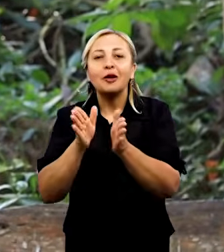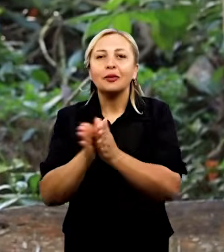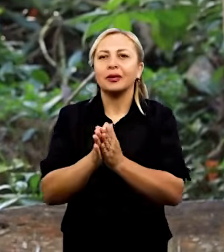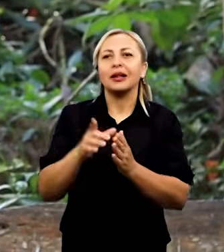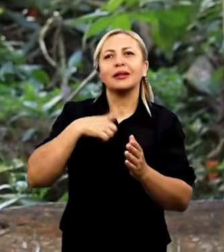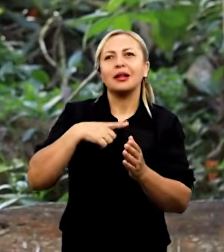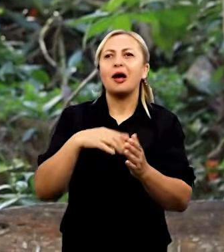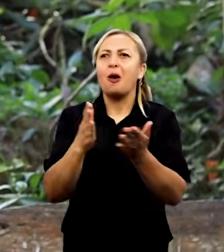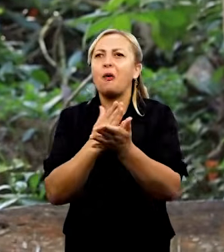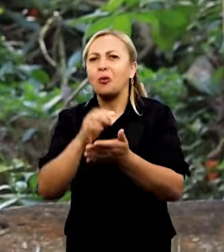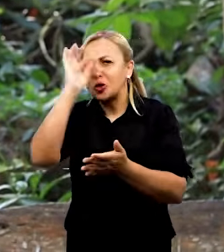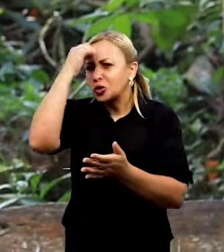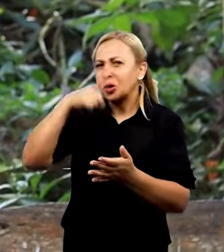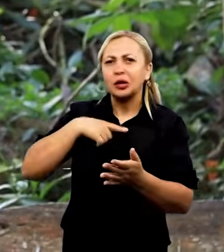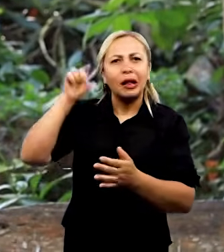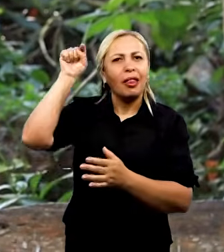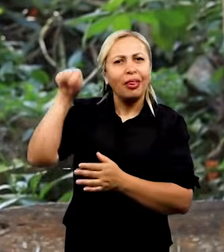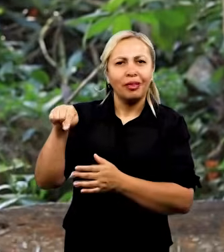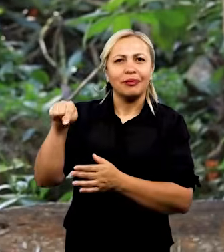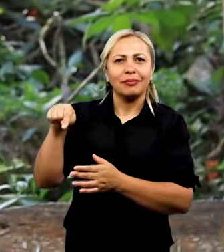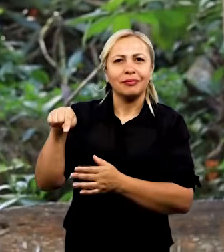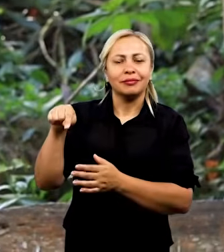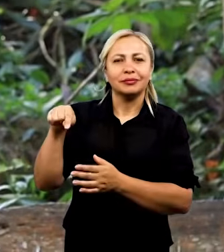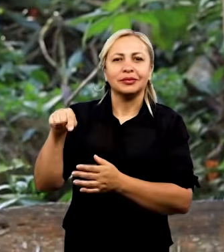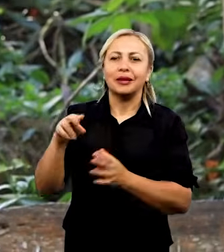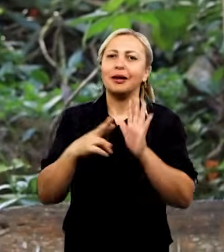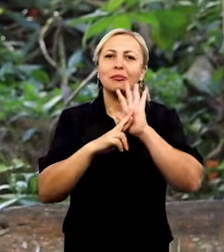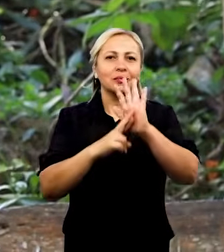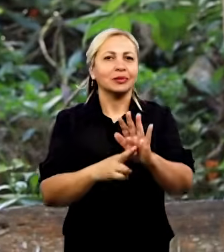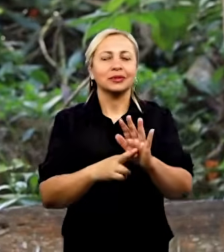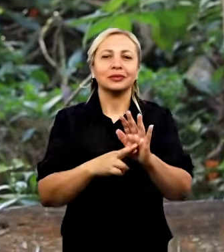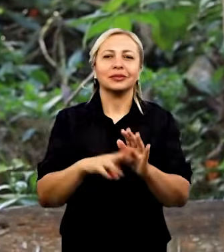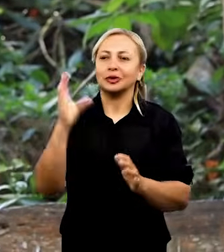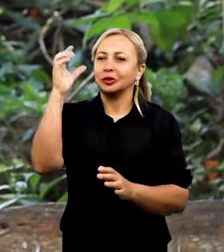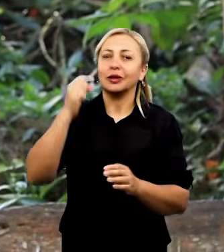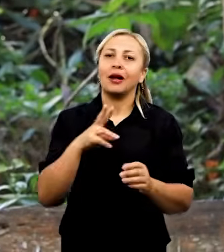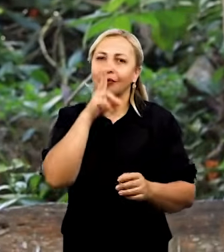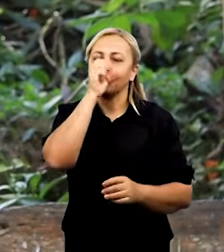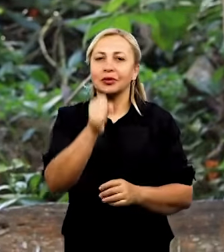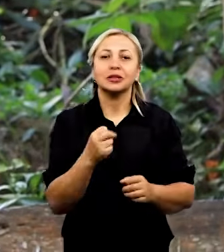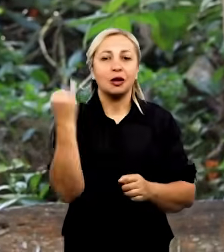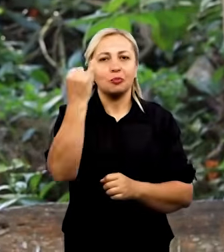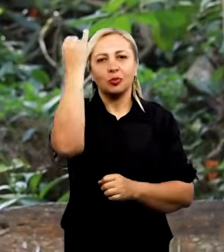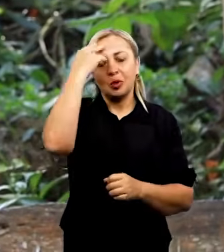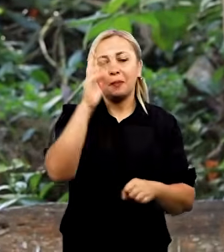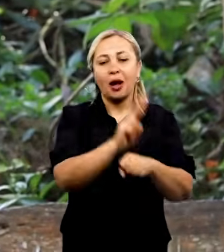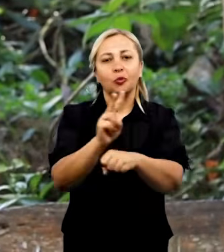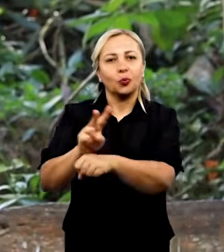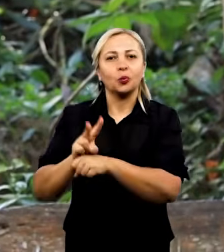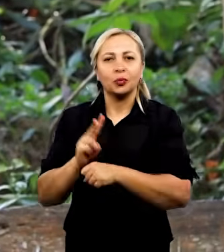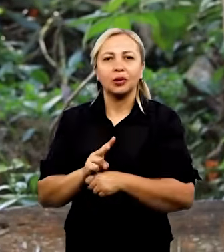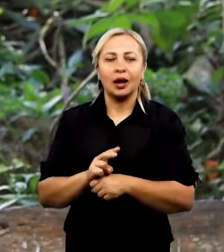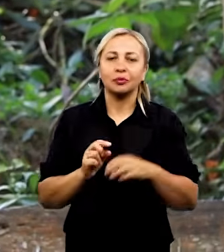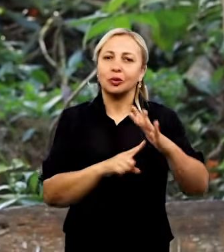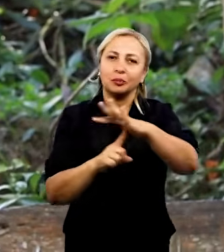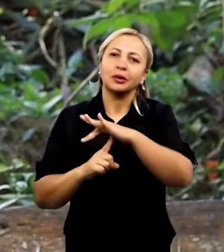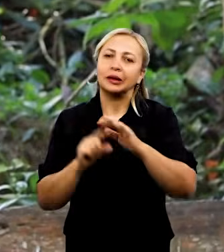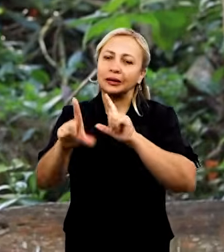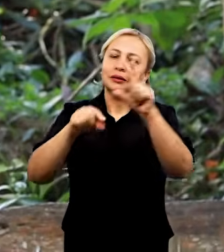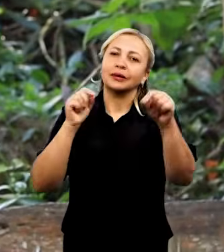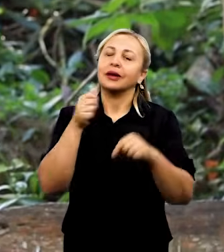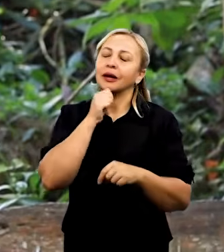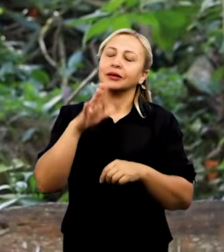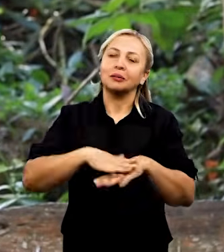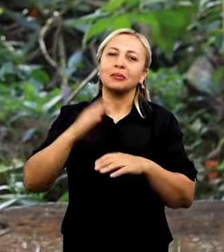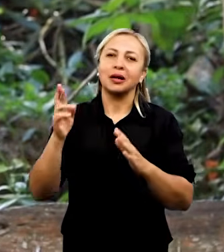espécies de plantas, dentre elas exemplares que só existem na região. Uma revelação científica que reforça a importância da conservação